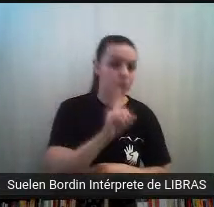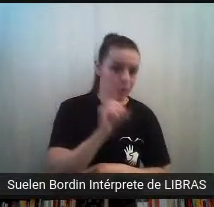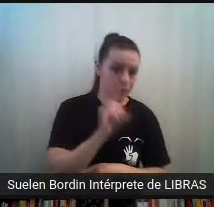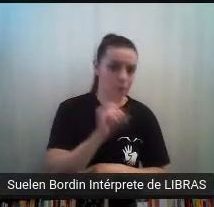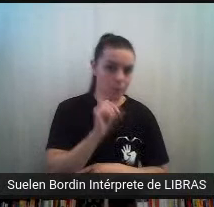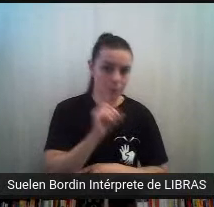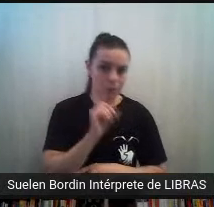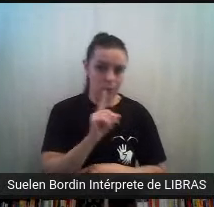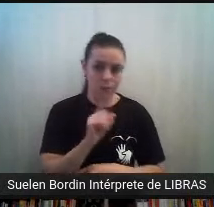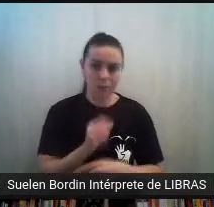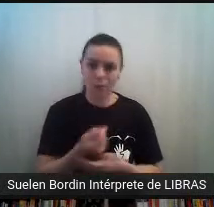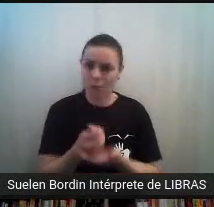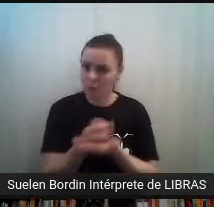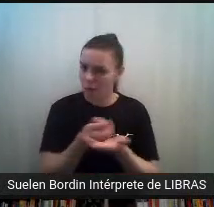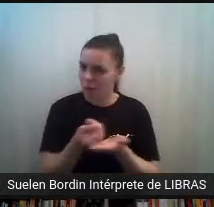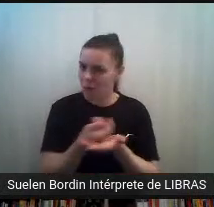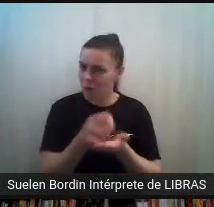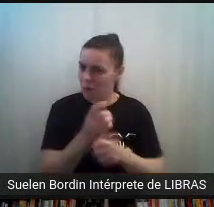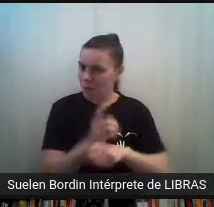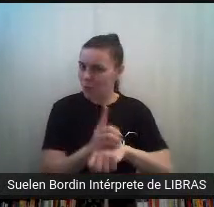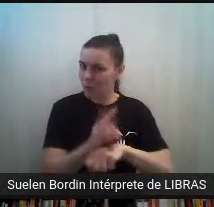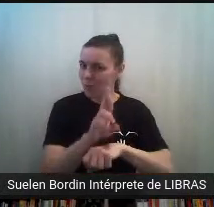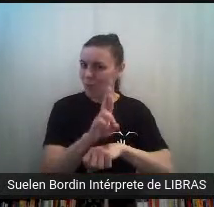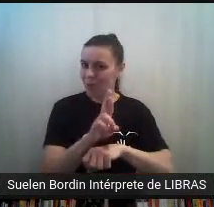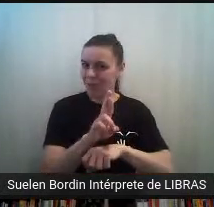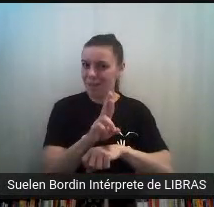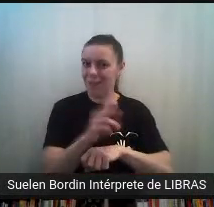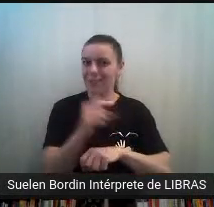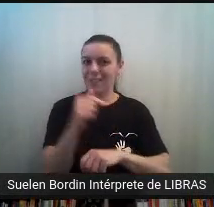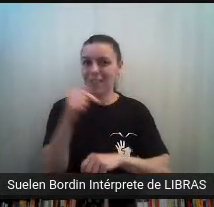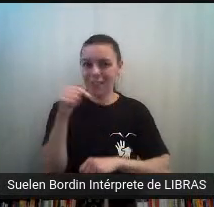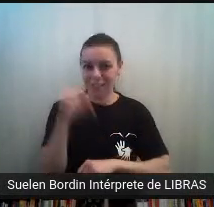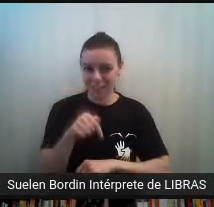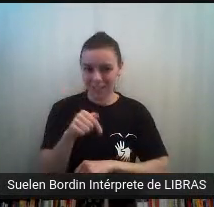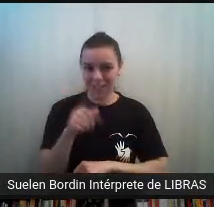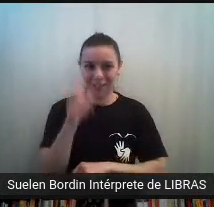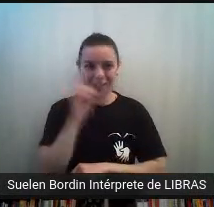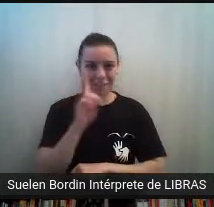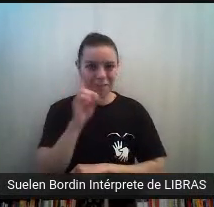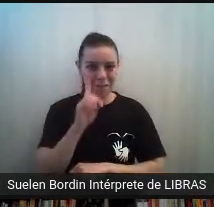Comparar o valor de uma bolsa de doutorado aqui, uma bolsa de doutorado no Brasil, então,